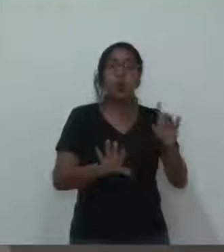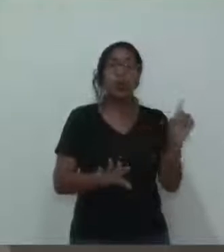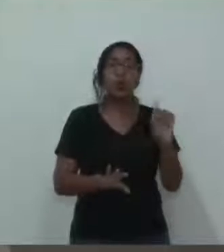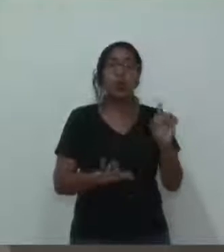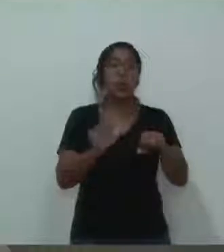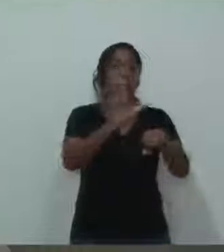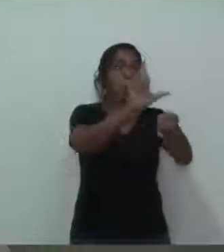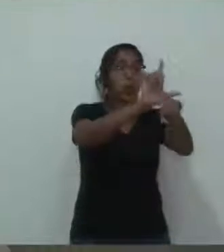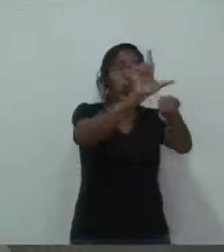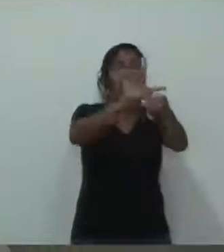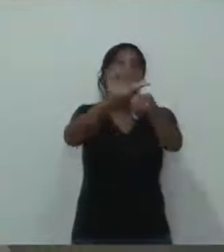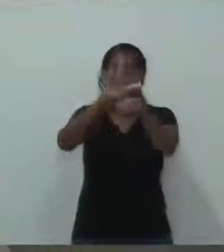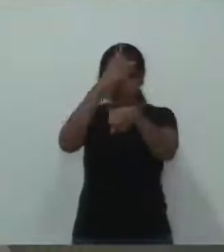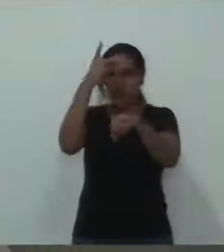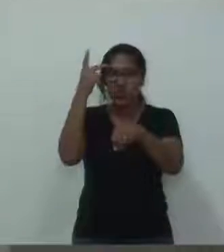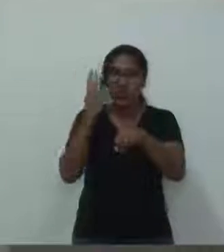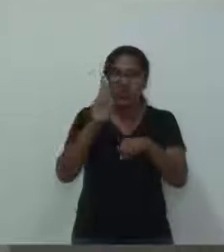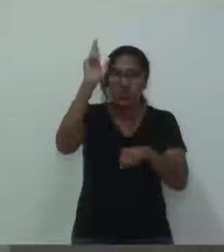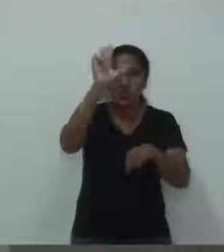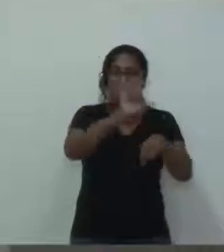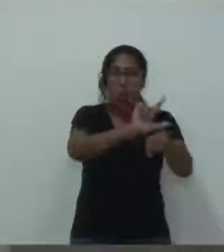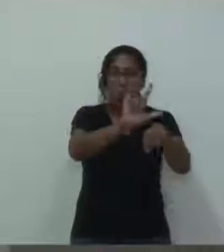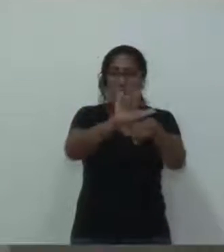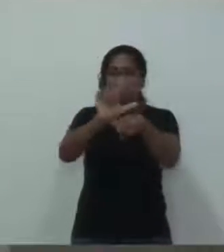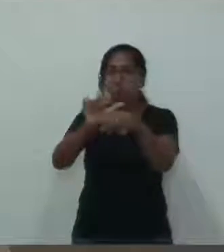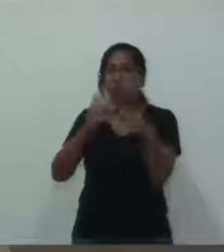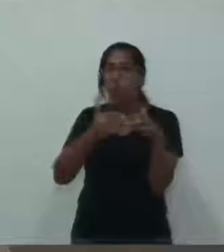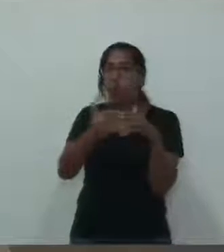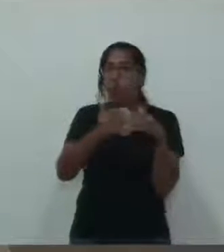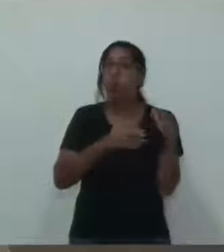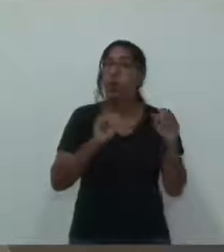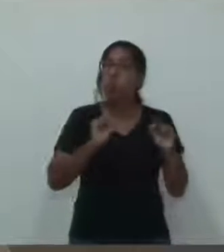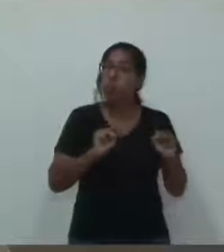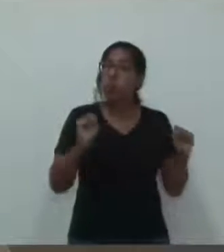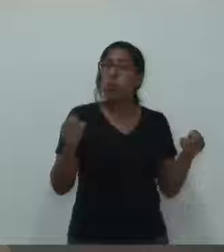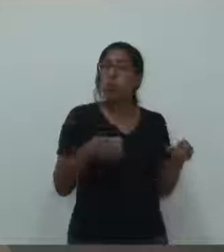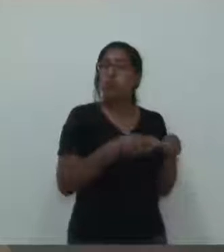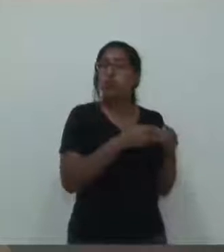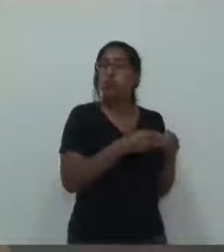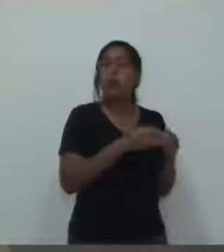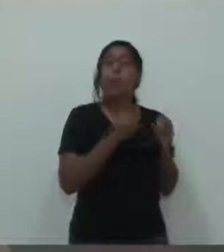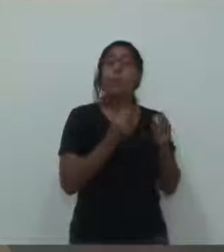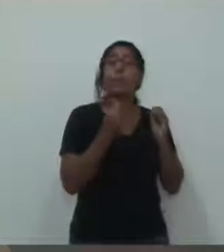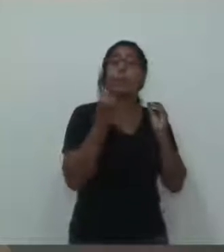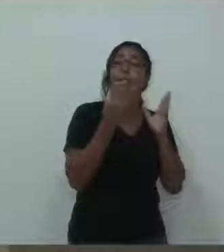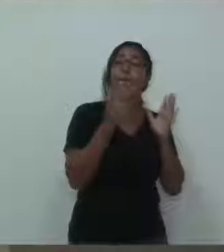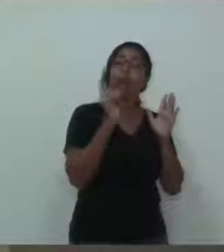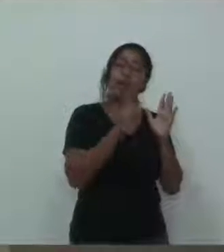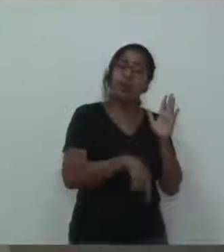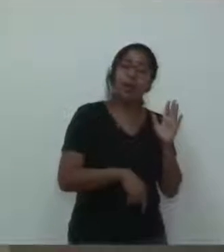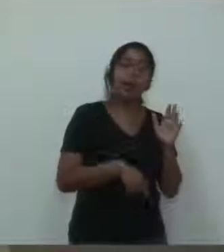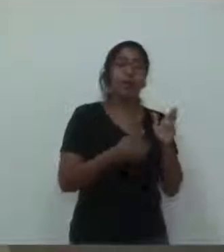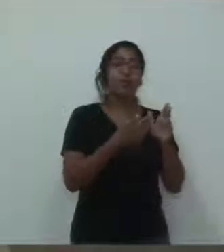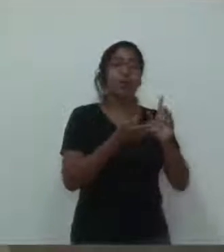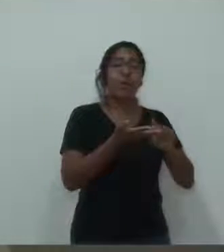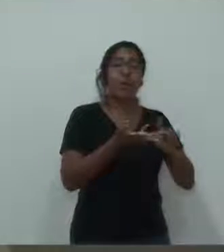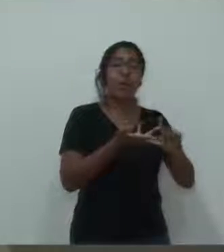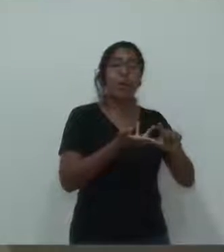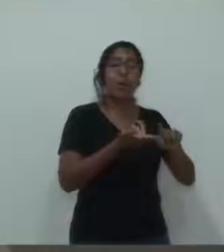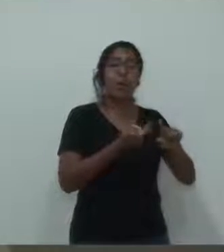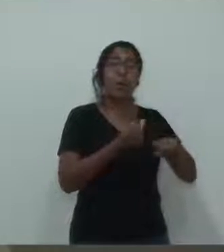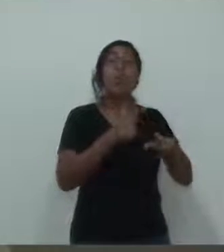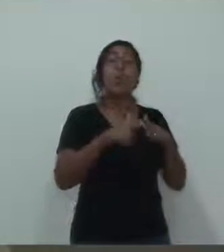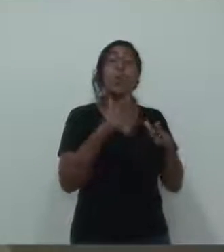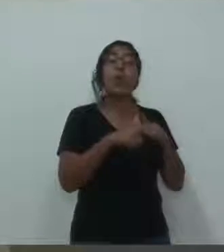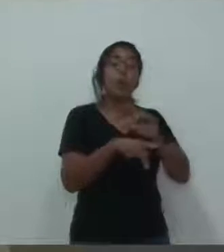lojistas comerciantes, mesmo que não membros, tudo para participarem e opinarem, para questões específicas da região central.